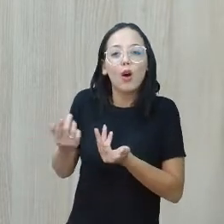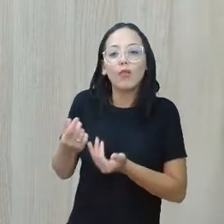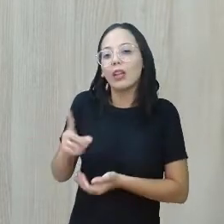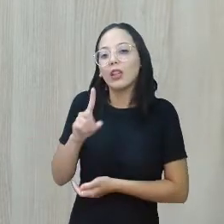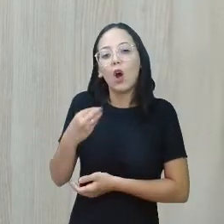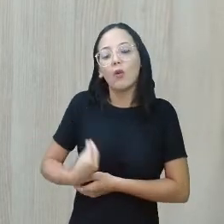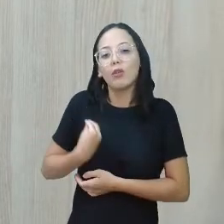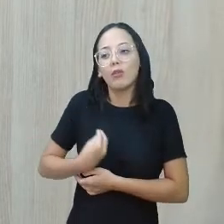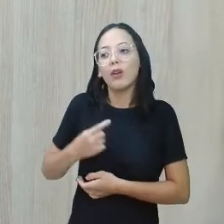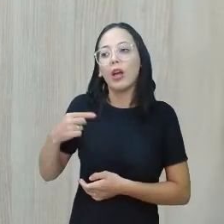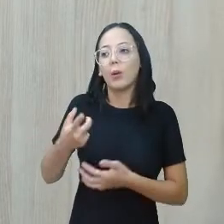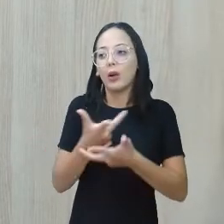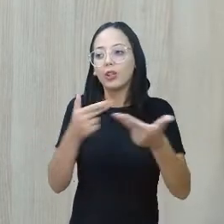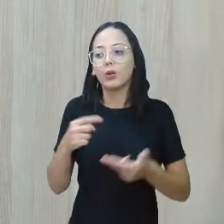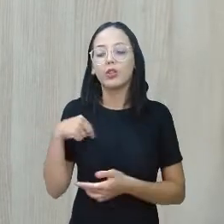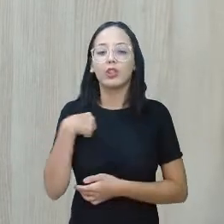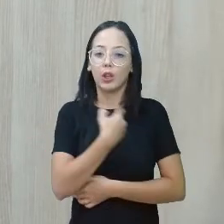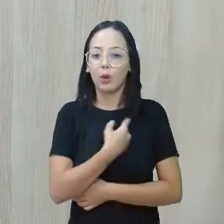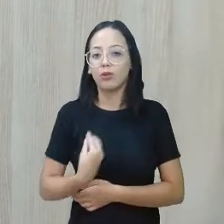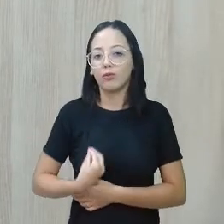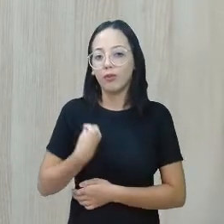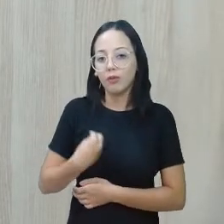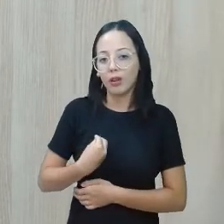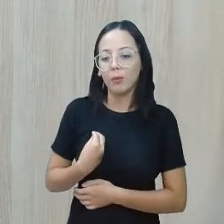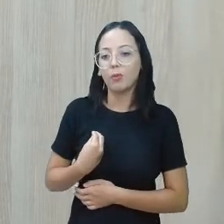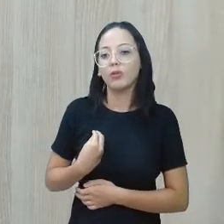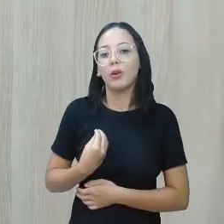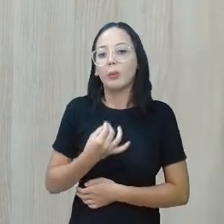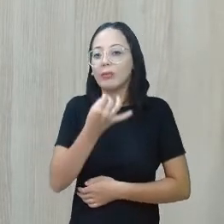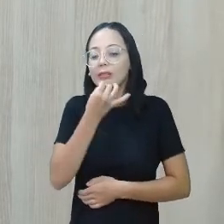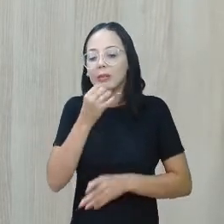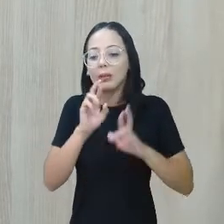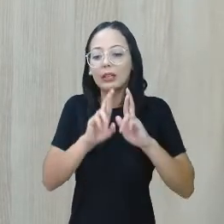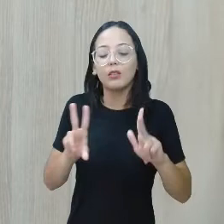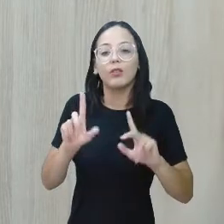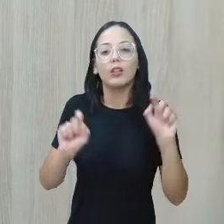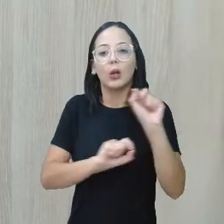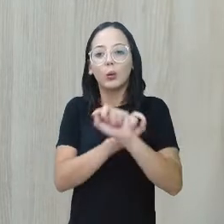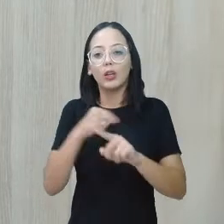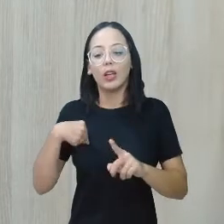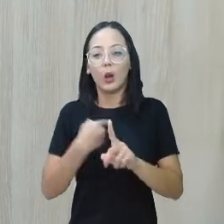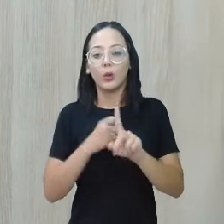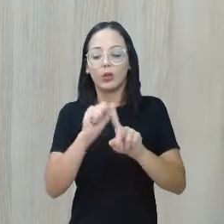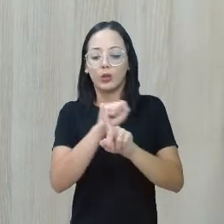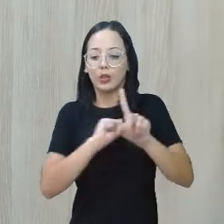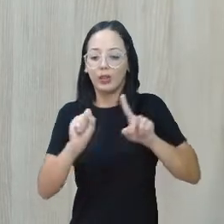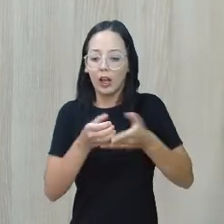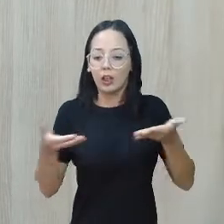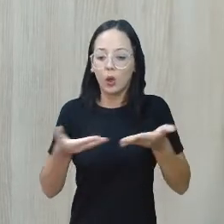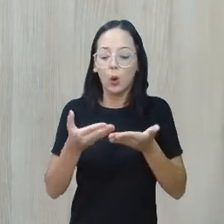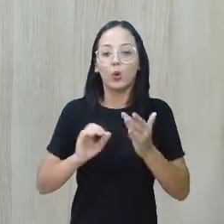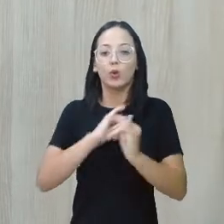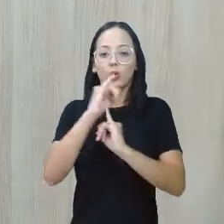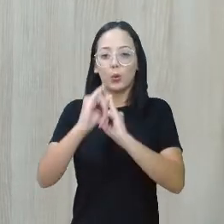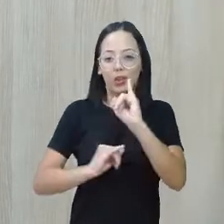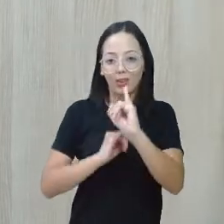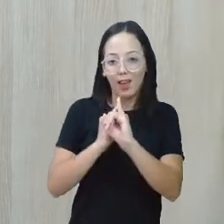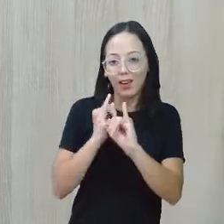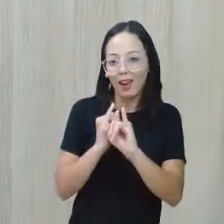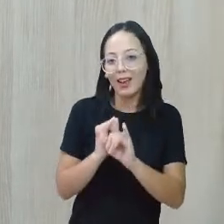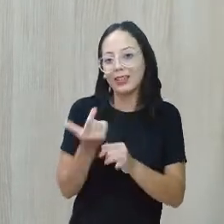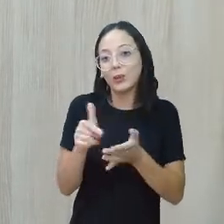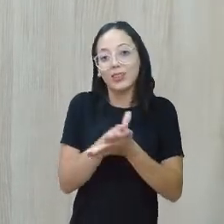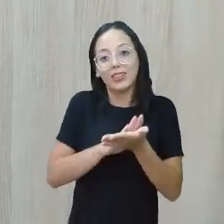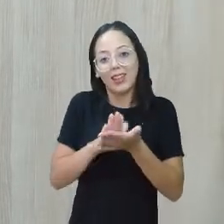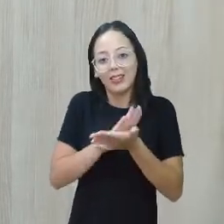as coisas que a gente viveu, por exemplo, da diferença do que é a nossa sociedade hoje com internet, né? A gente não tinha